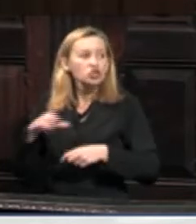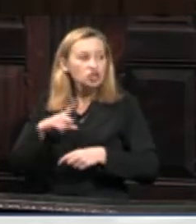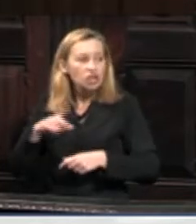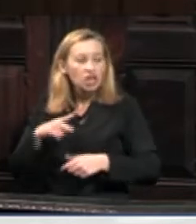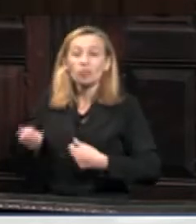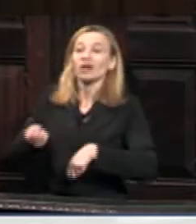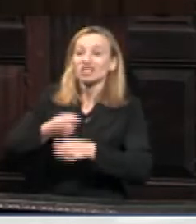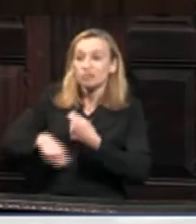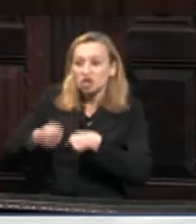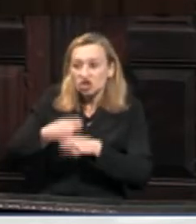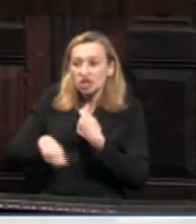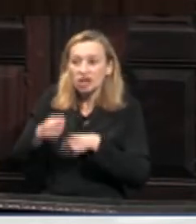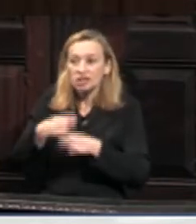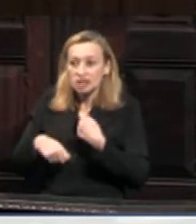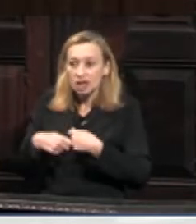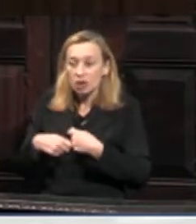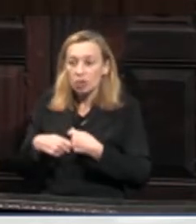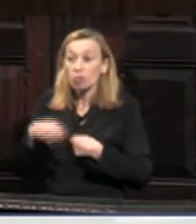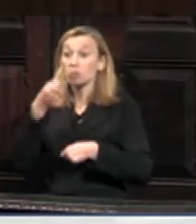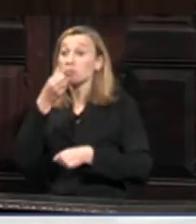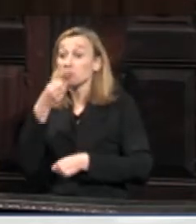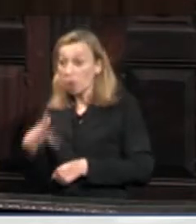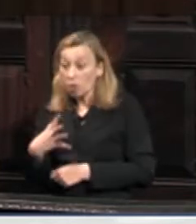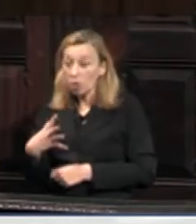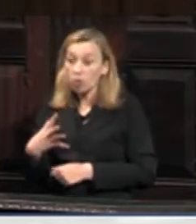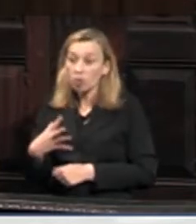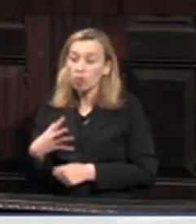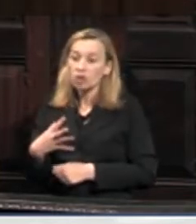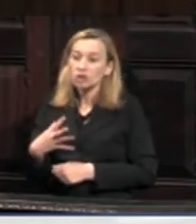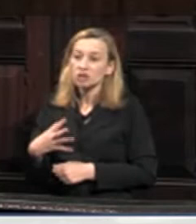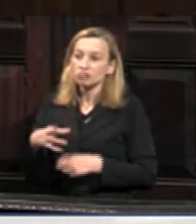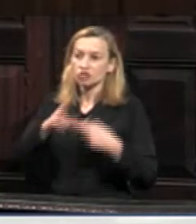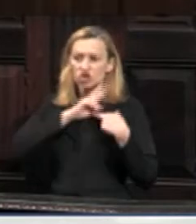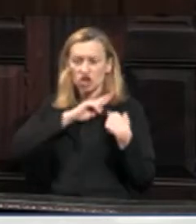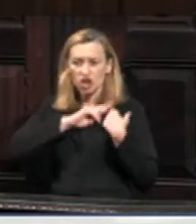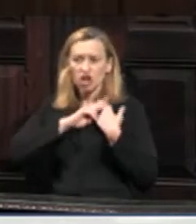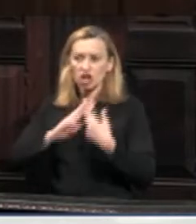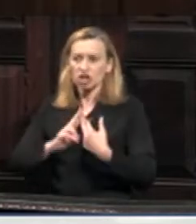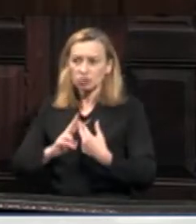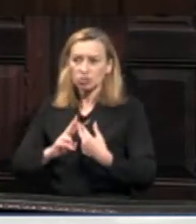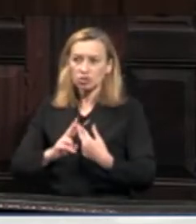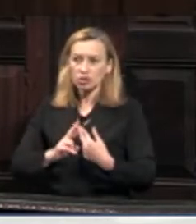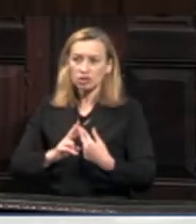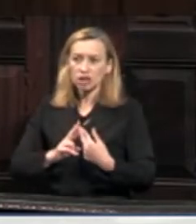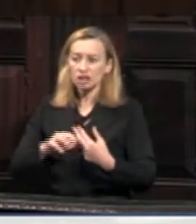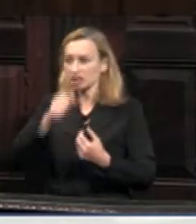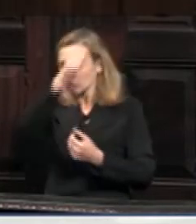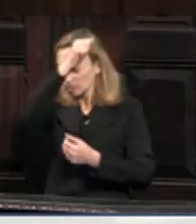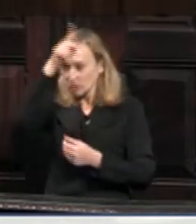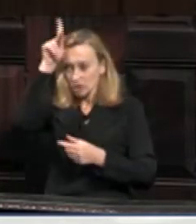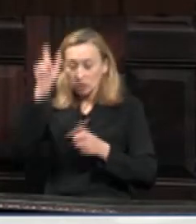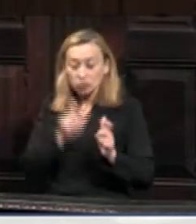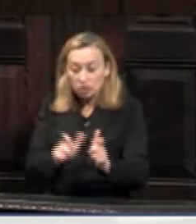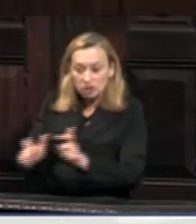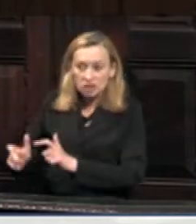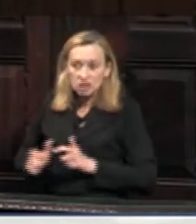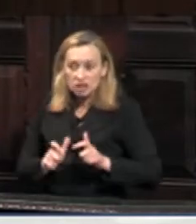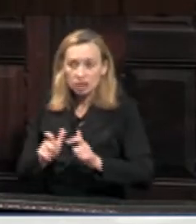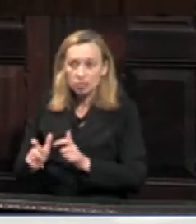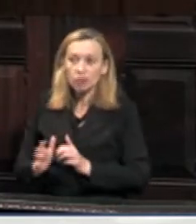de atenção básica, né, de responsabilidade dos municípios, e